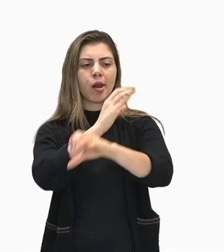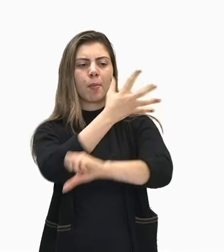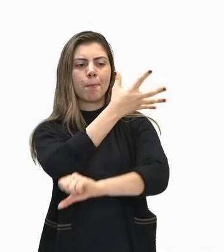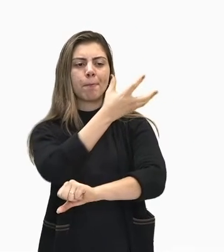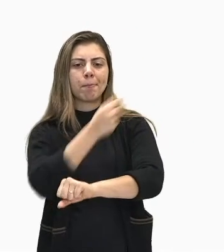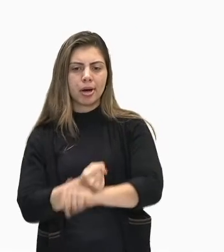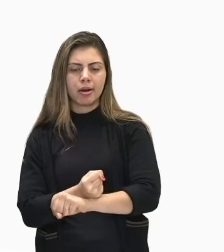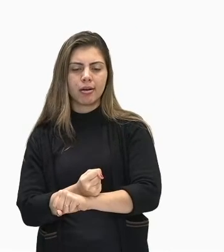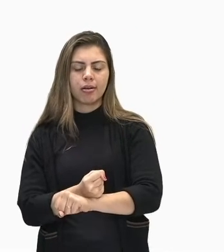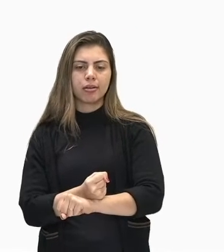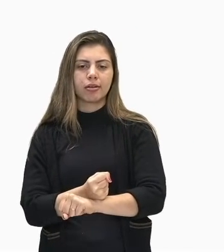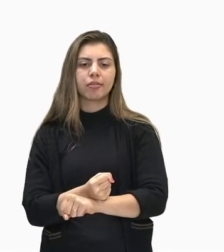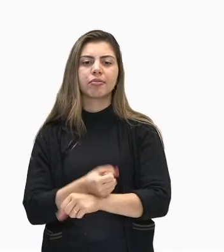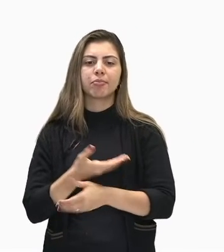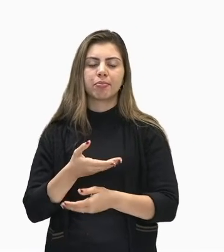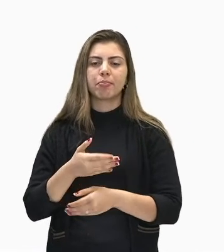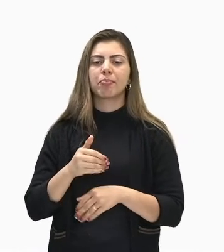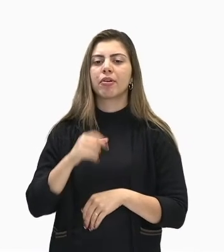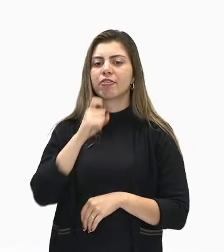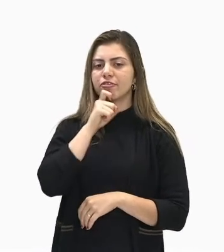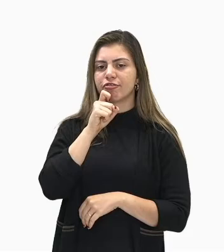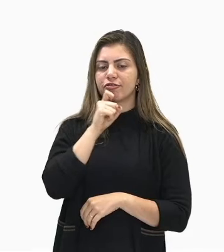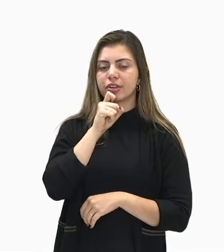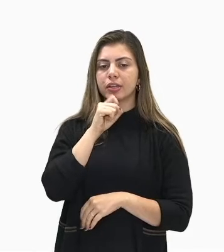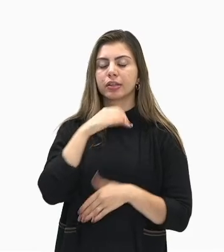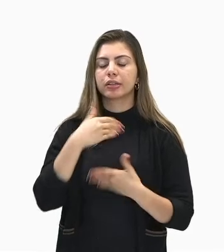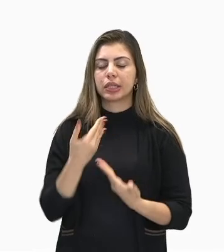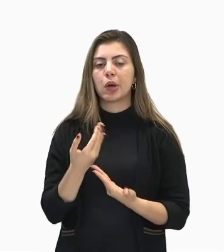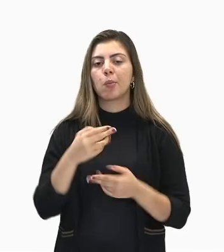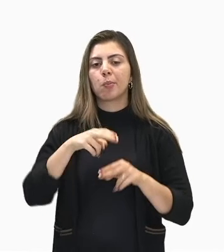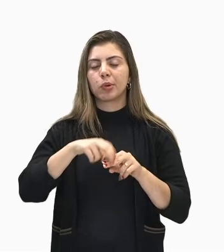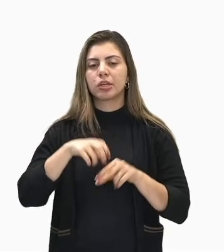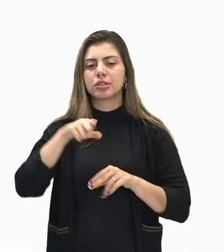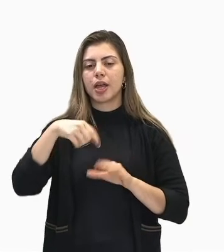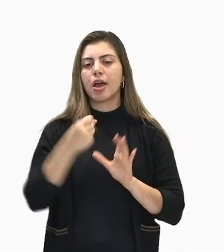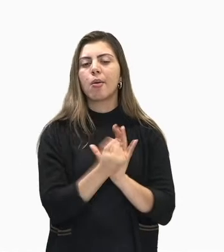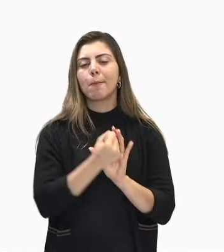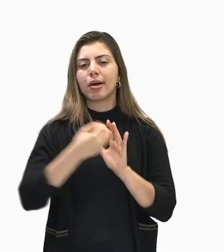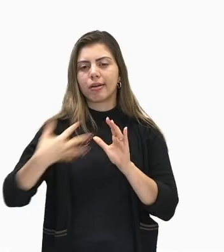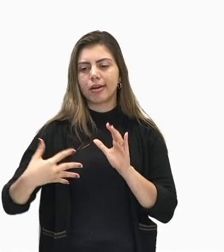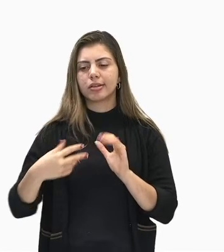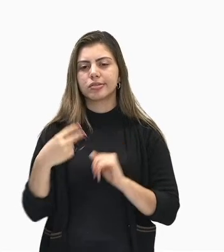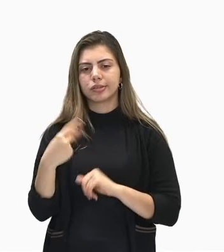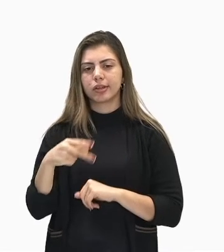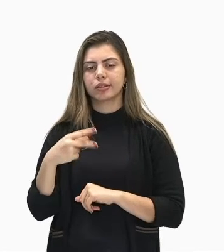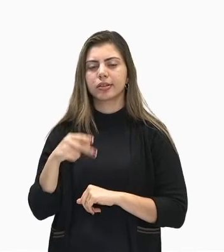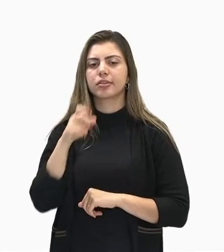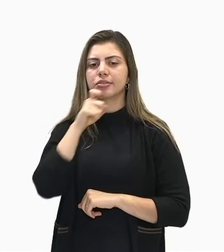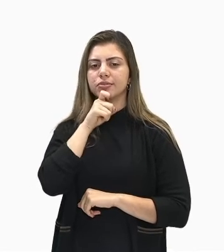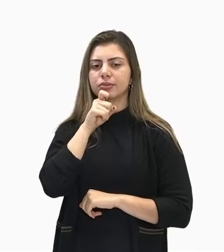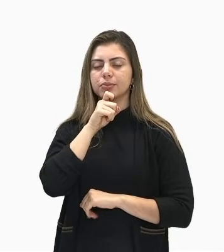o ambiente resfria-se. Por isso que ela está dizendo que a gente tem uma sensação de frio.